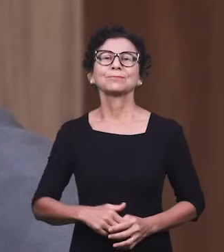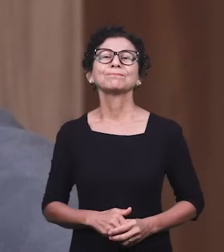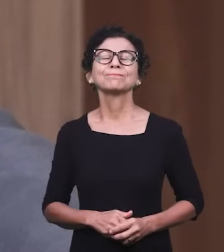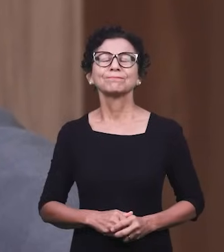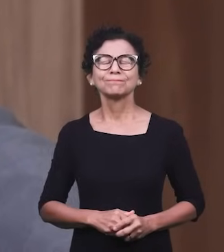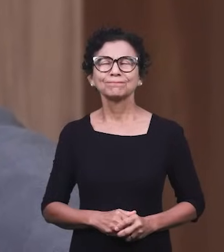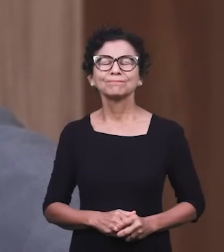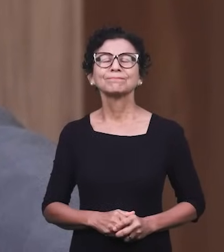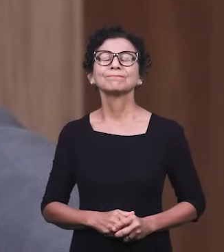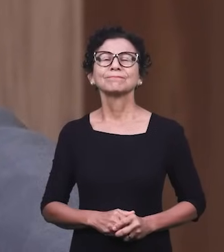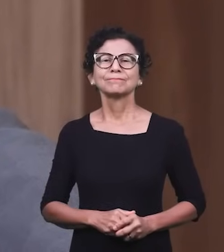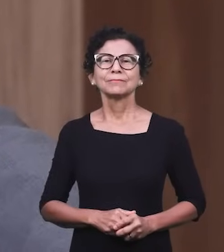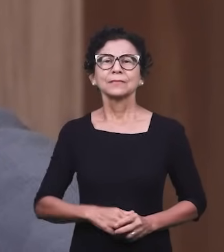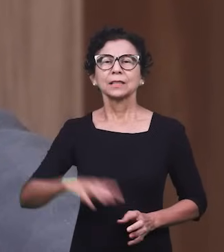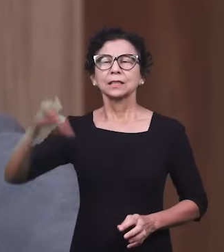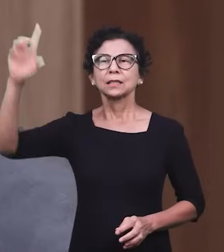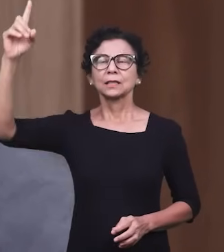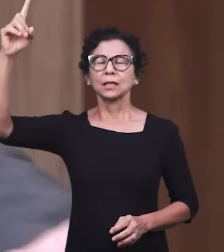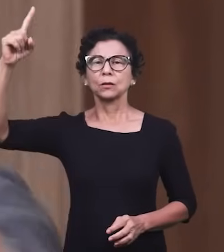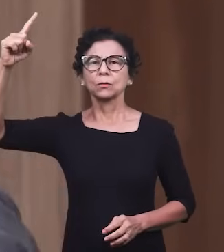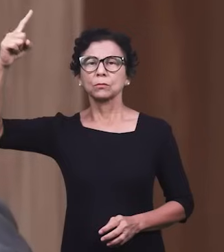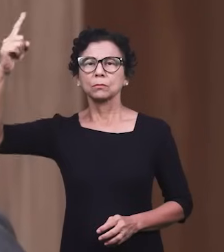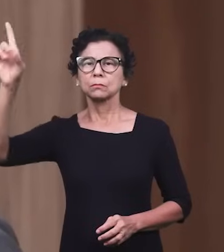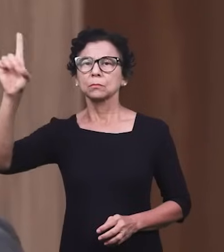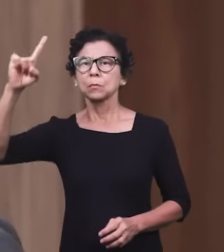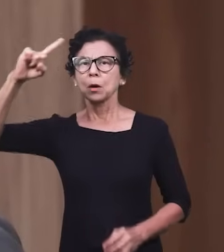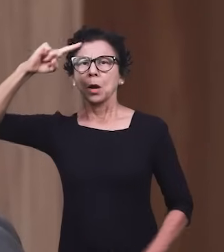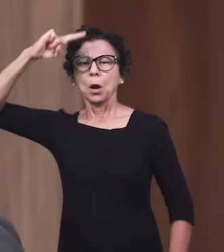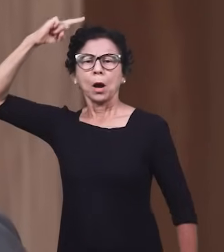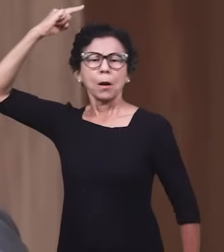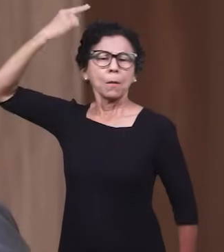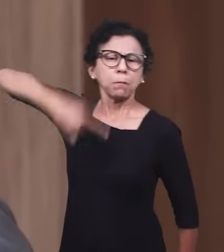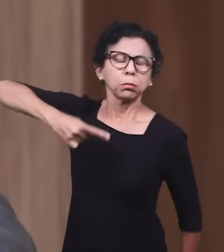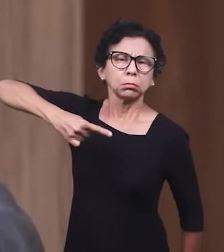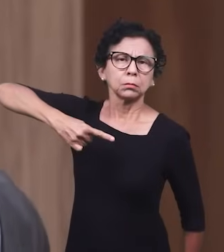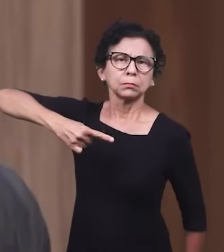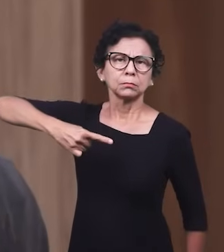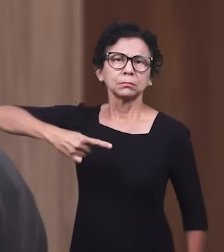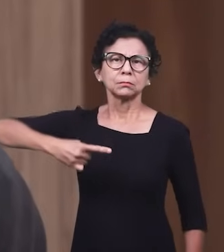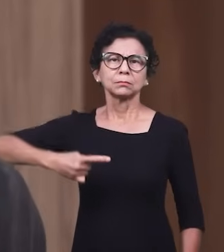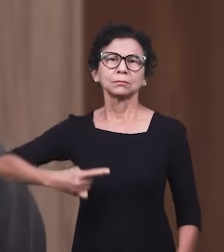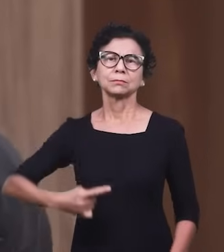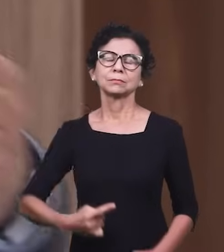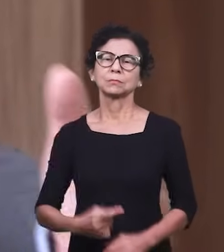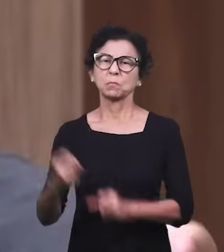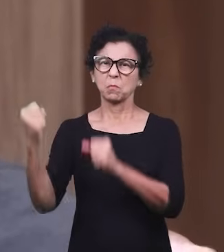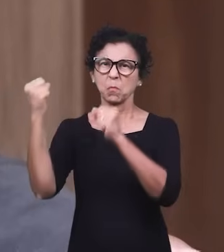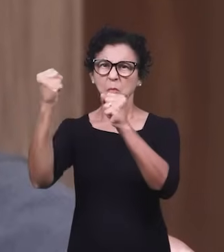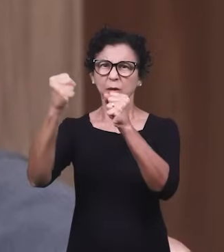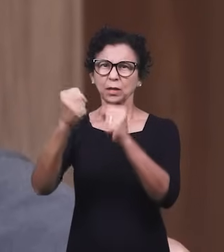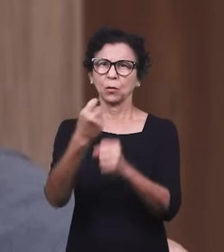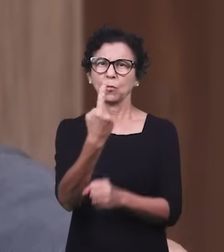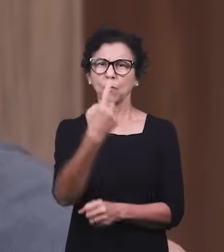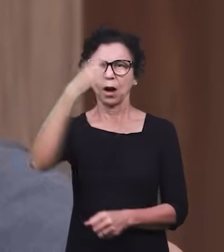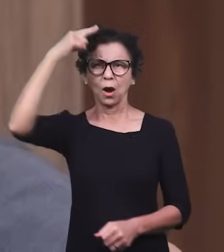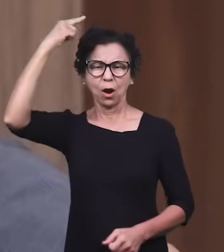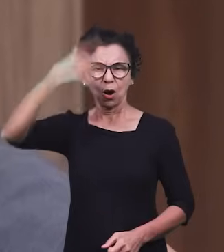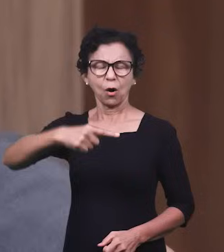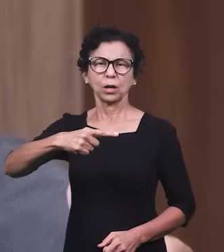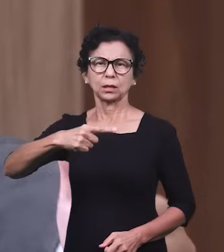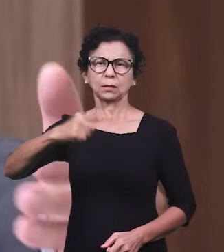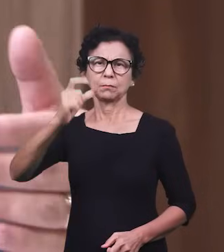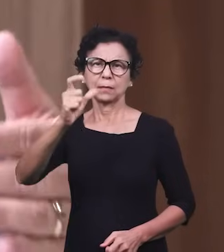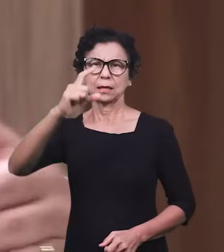já estava dentro do Senhor sen só falou assim aja e toda diversidade foi criada no poder da palavra de Deus verdade sem